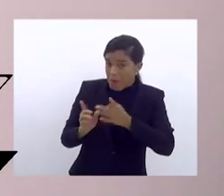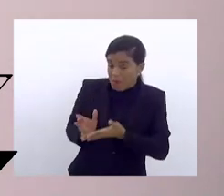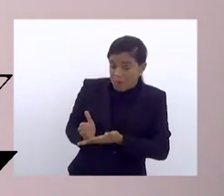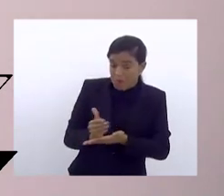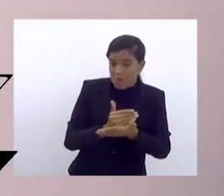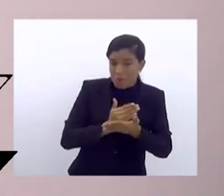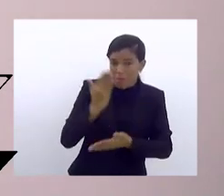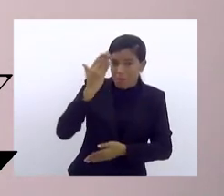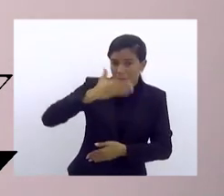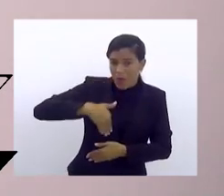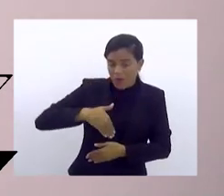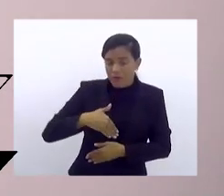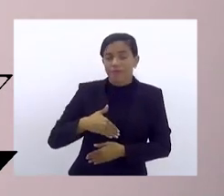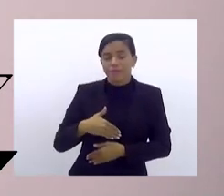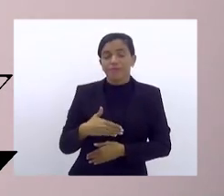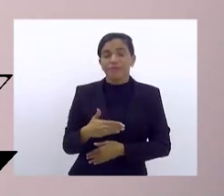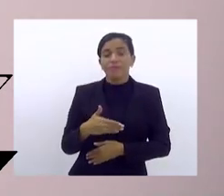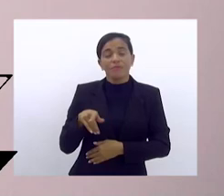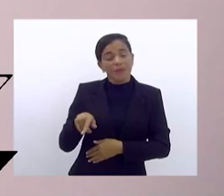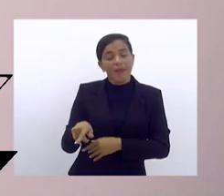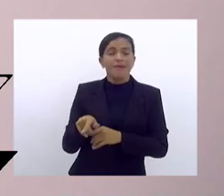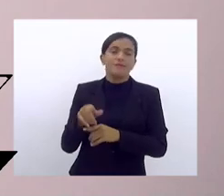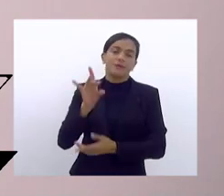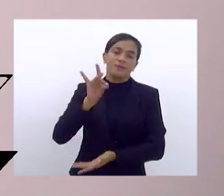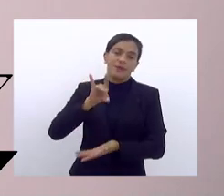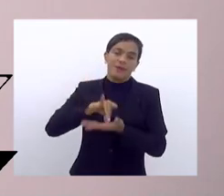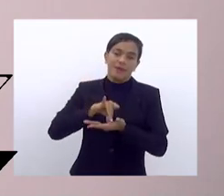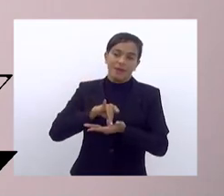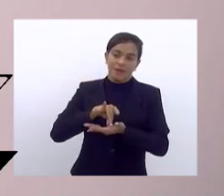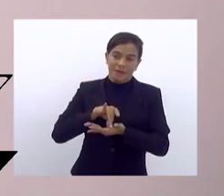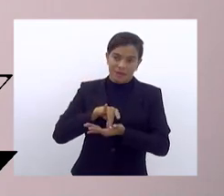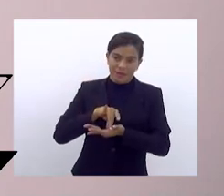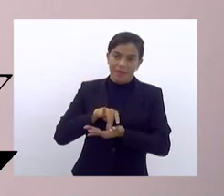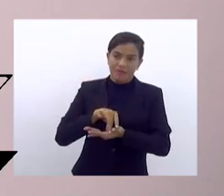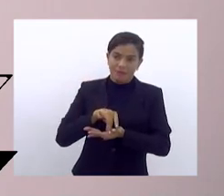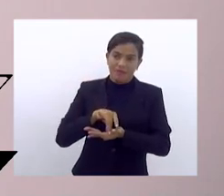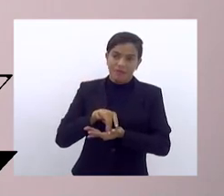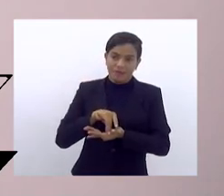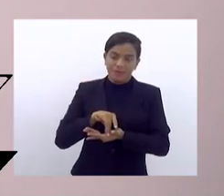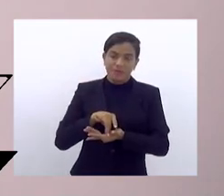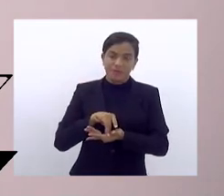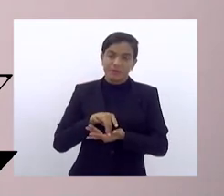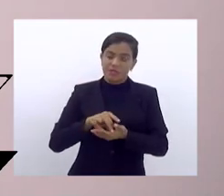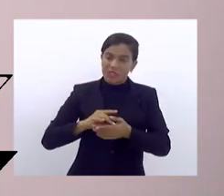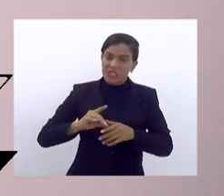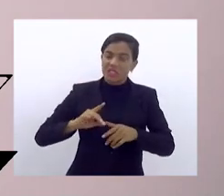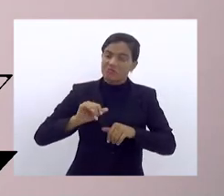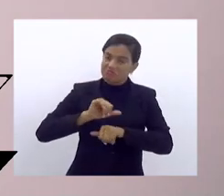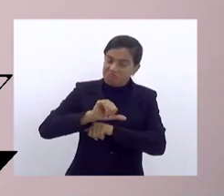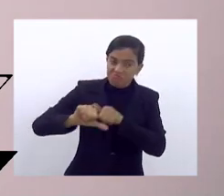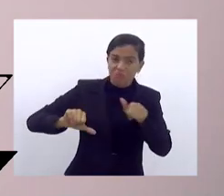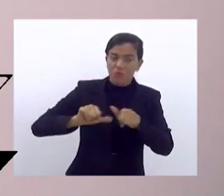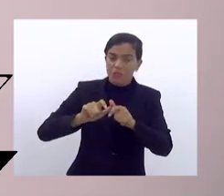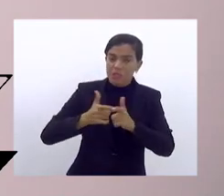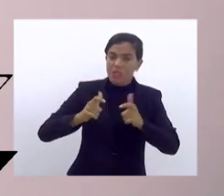infelizmente essa é uma realidade que se renova a cada ano